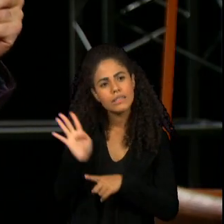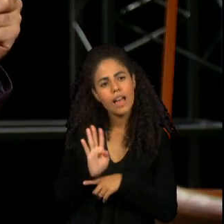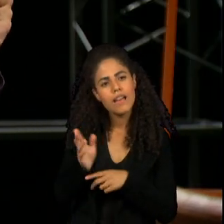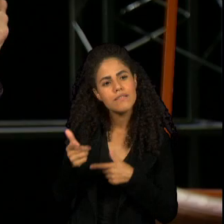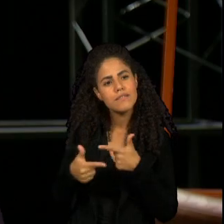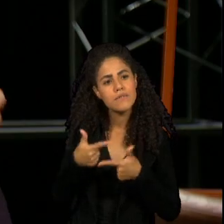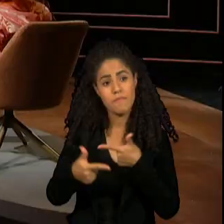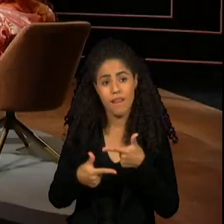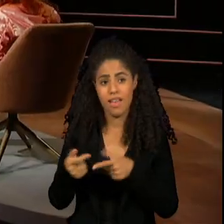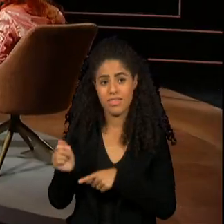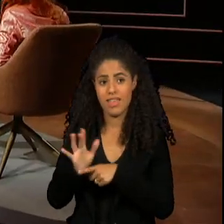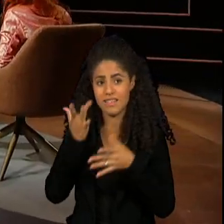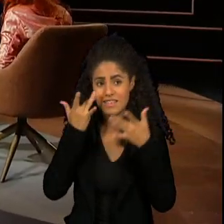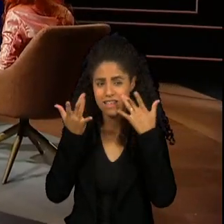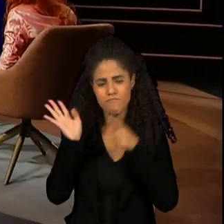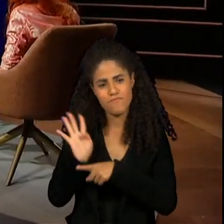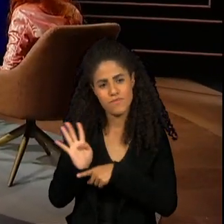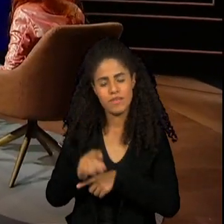no cinema, olha só.